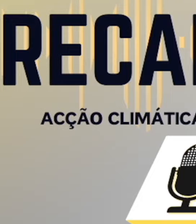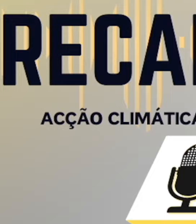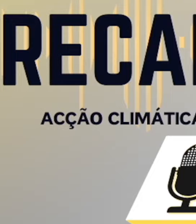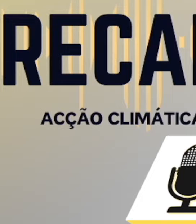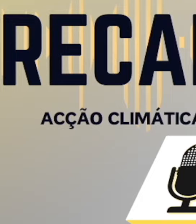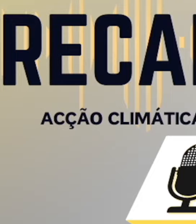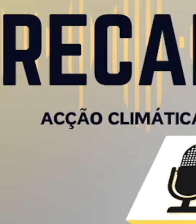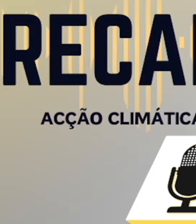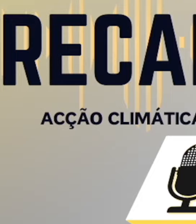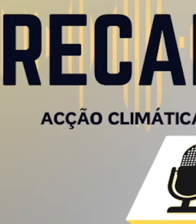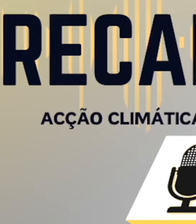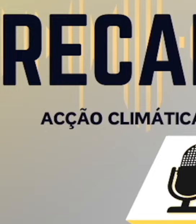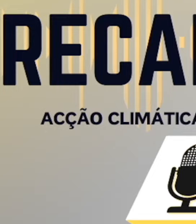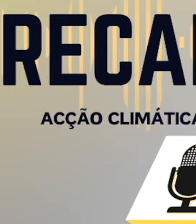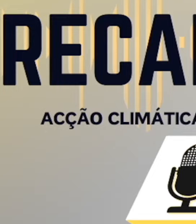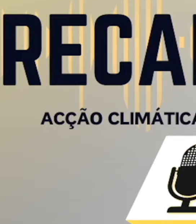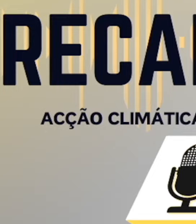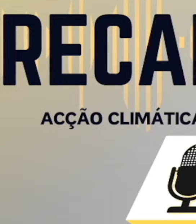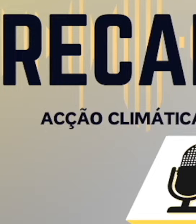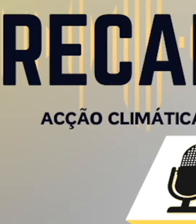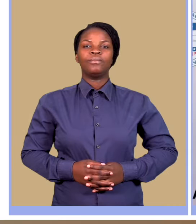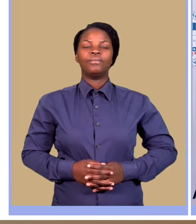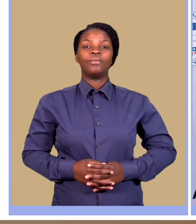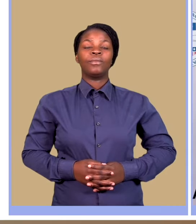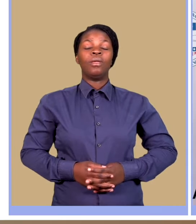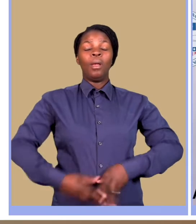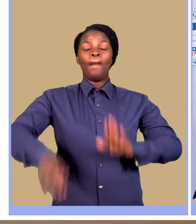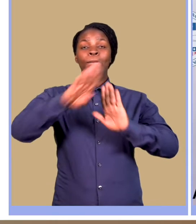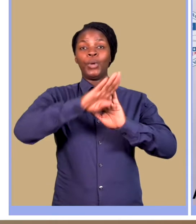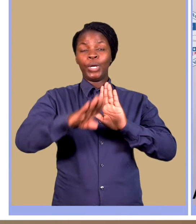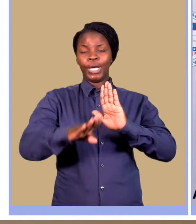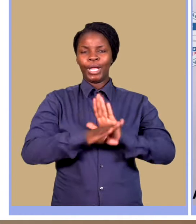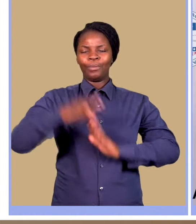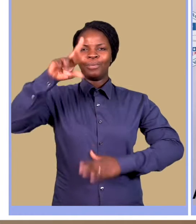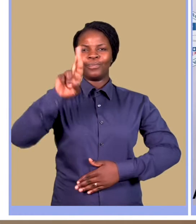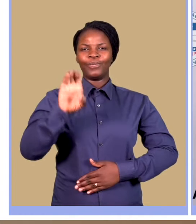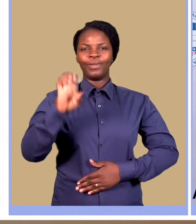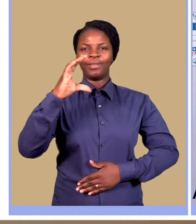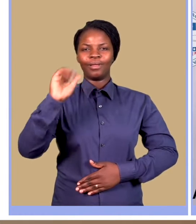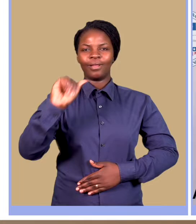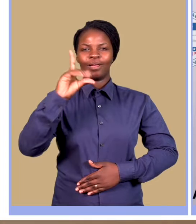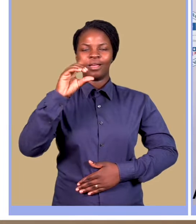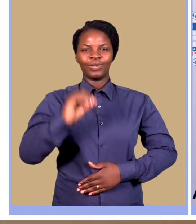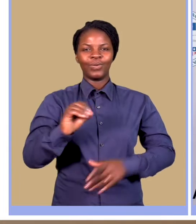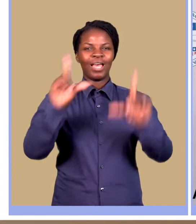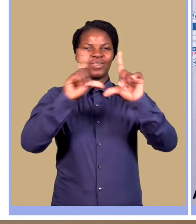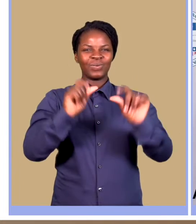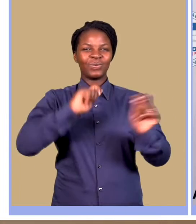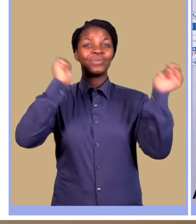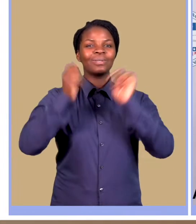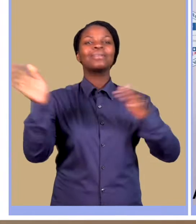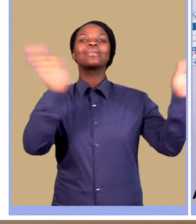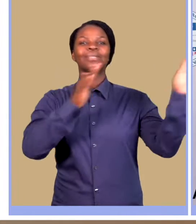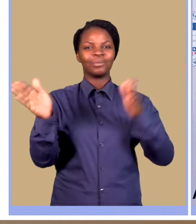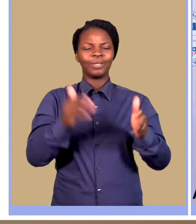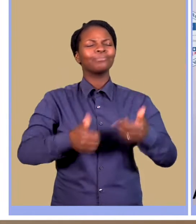Recado Podcast Ação Climática Inclusiva. Sejam bem-vindos a mais uma edição de podcast.